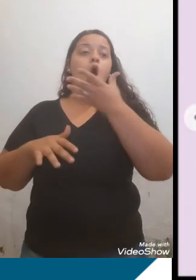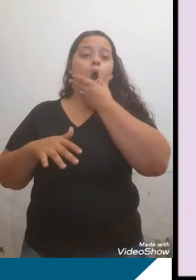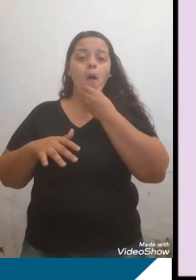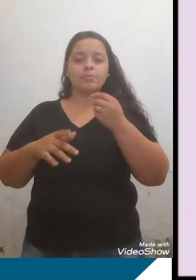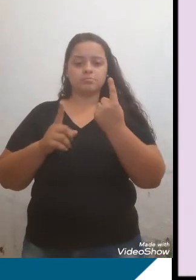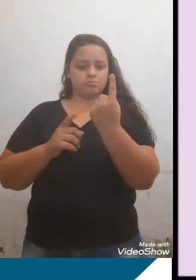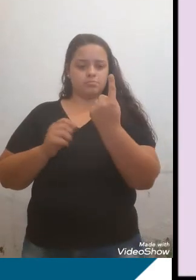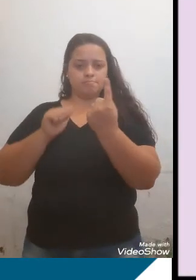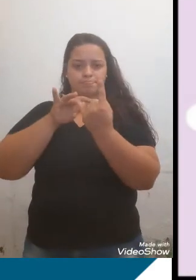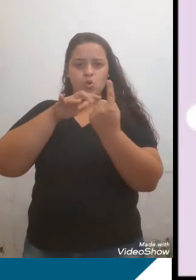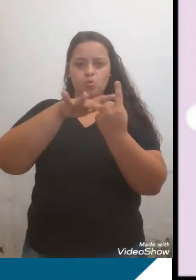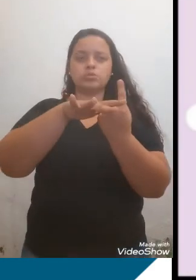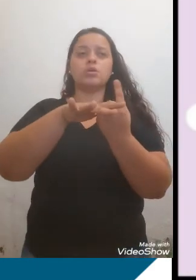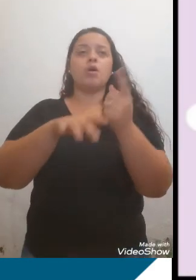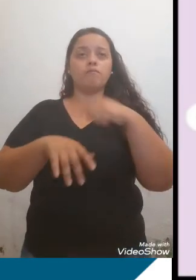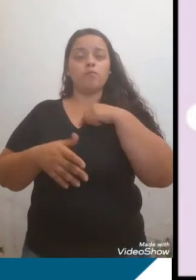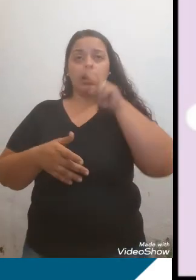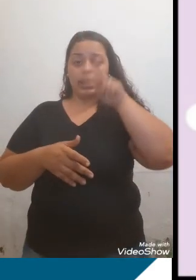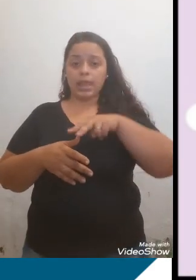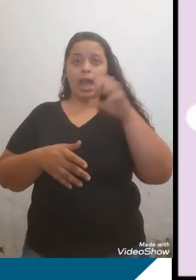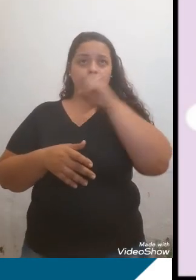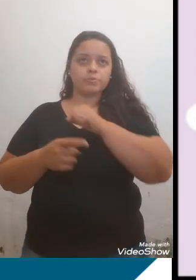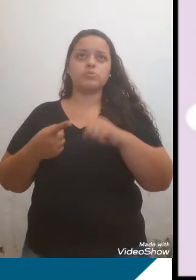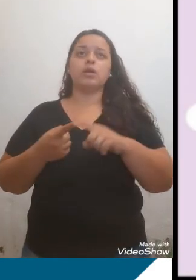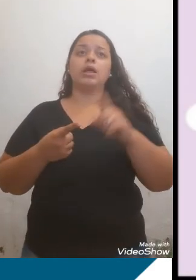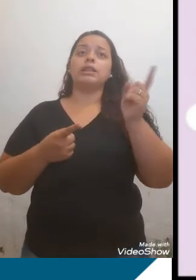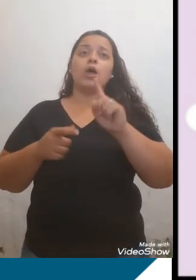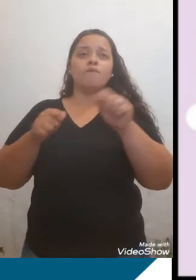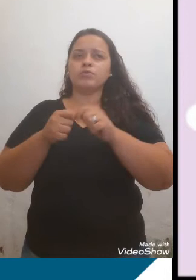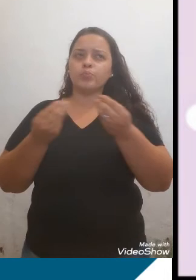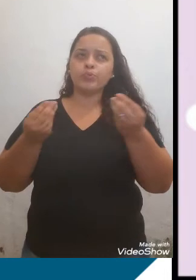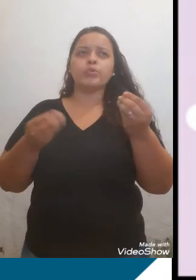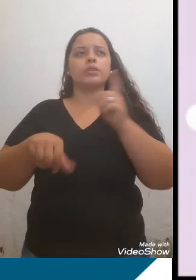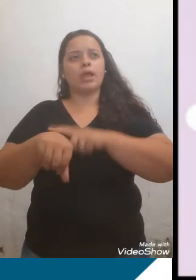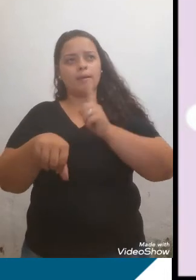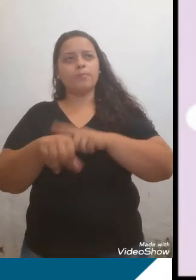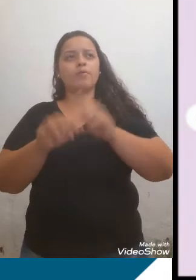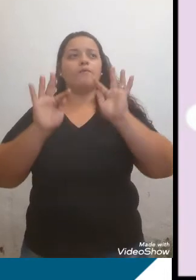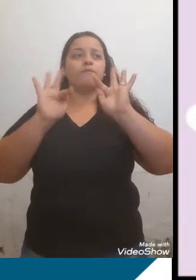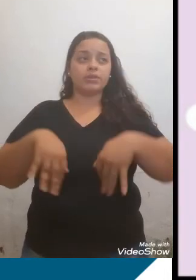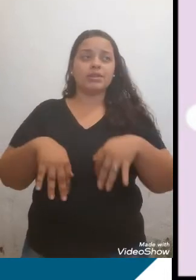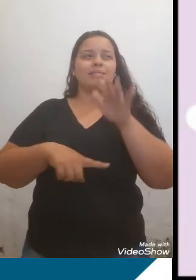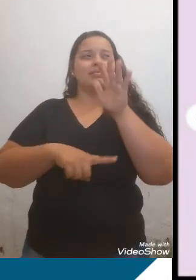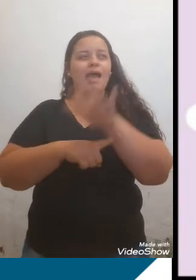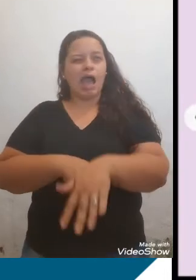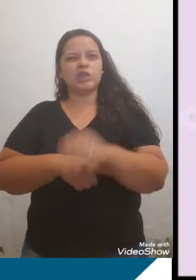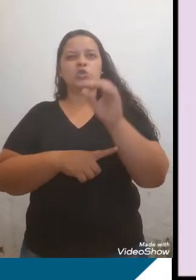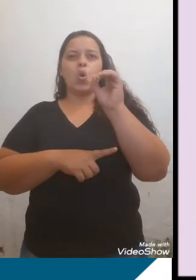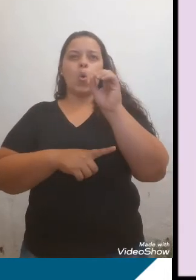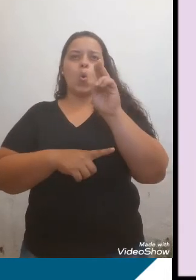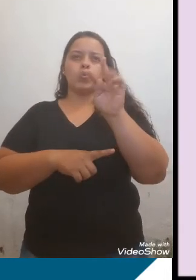que eu vou ler aqui para vocês rapidinho. Não faz muito tempo, pelo final de uma tarde